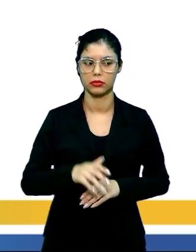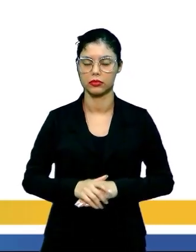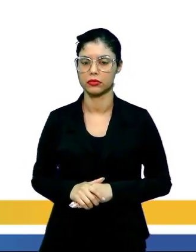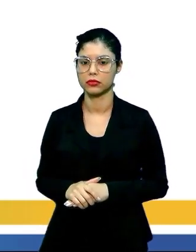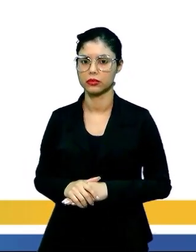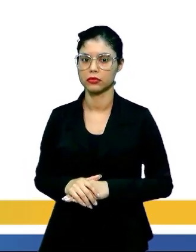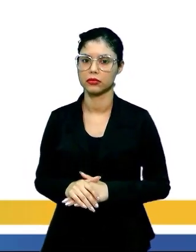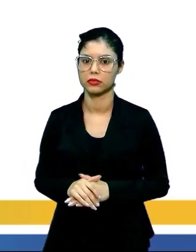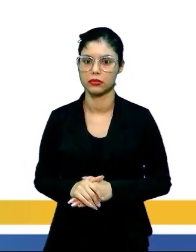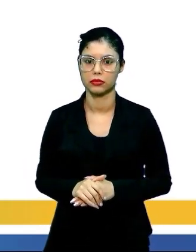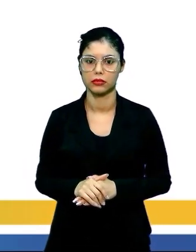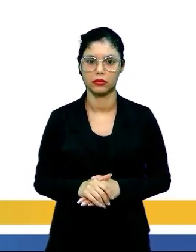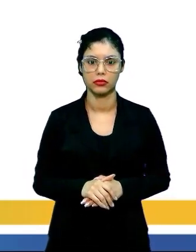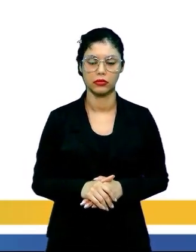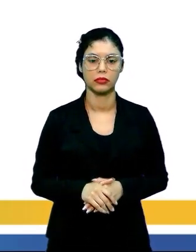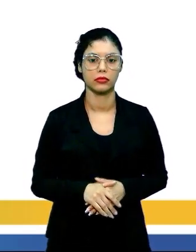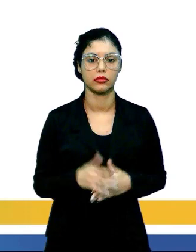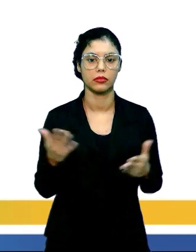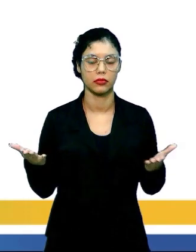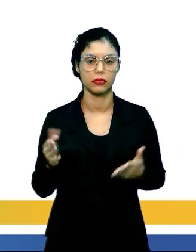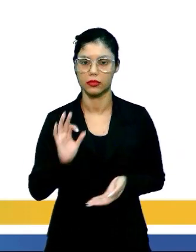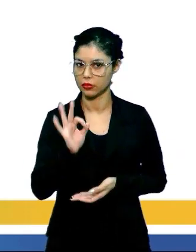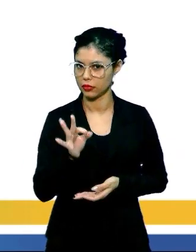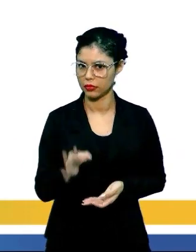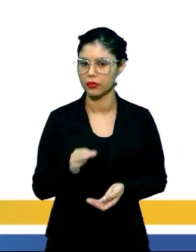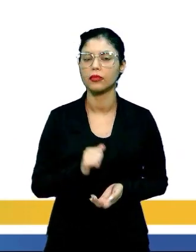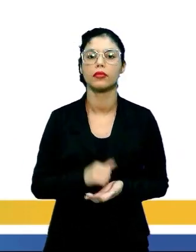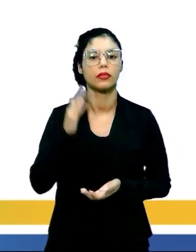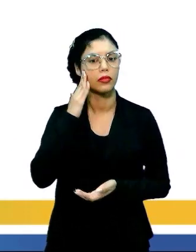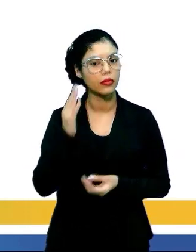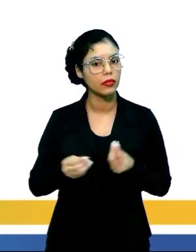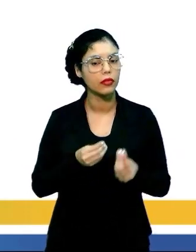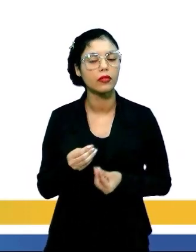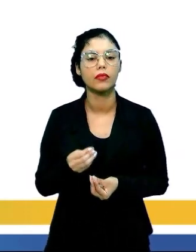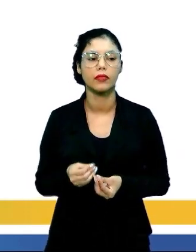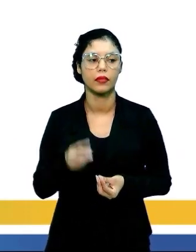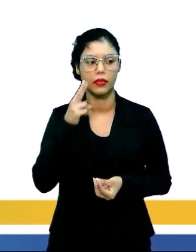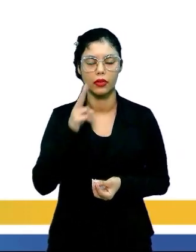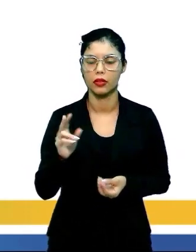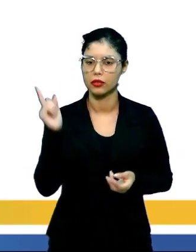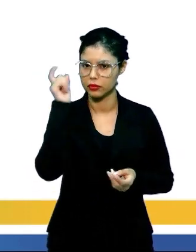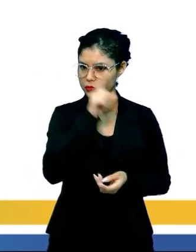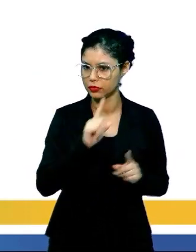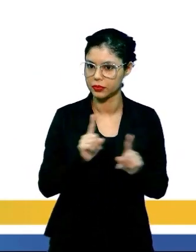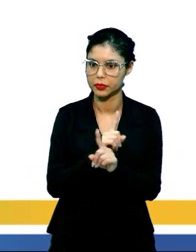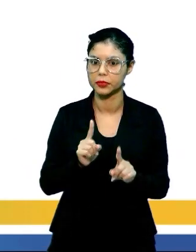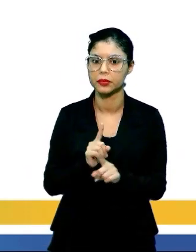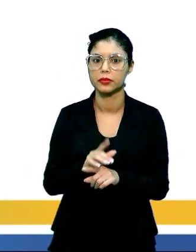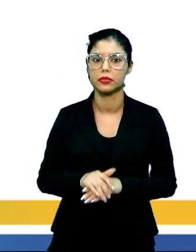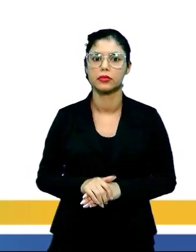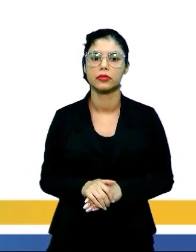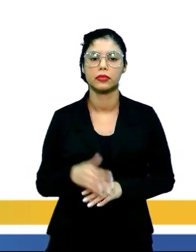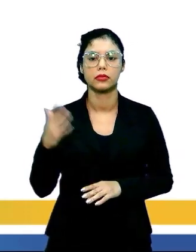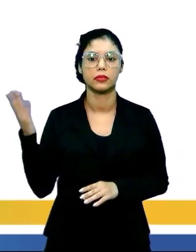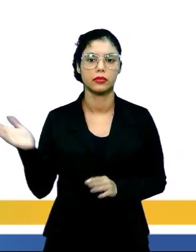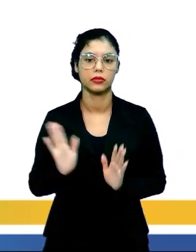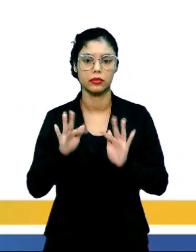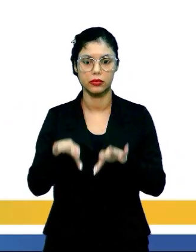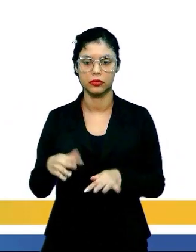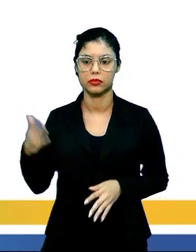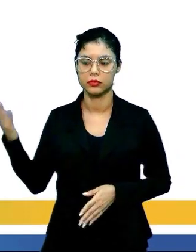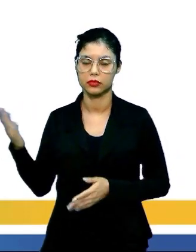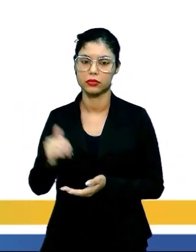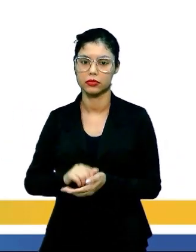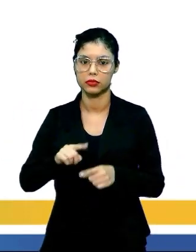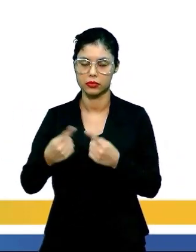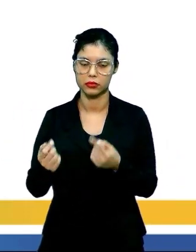letra A. Fácil, correto? É só você compreender e vai ver que não tem muita dificuldade aqui. Bora finalizar agora